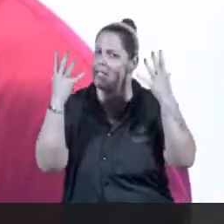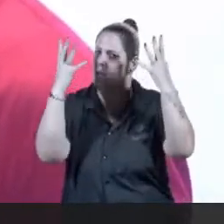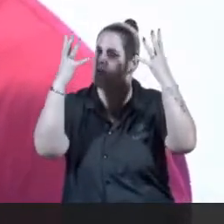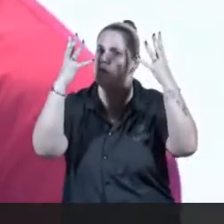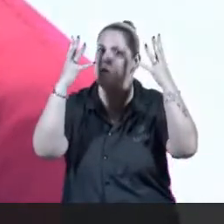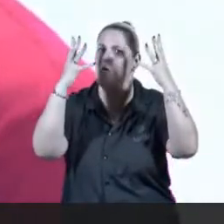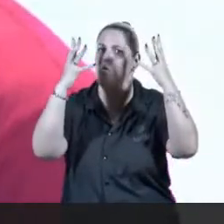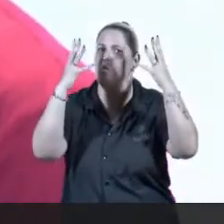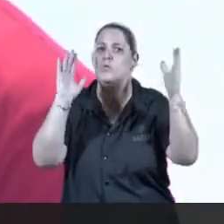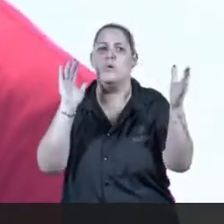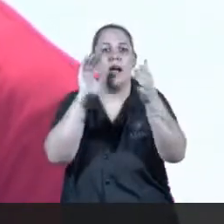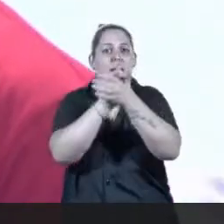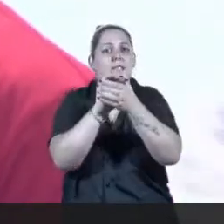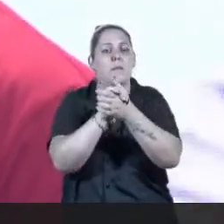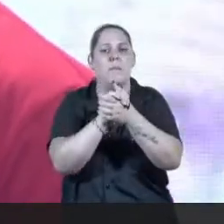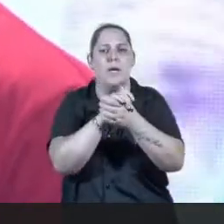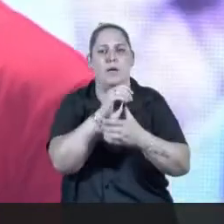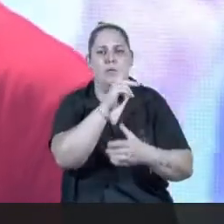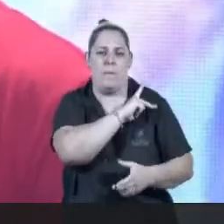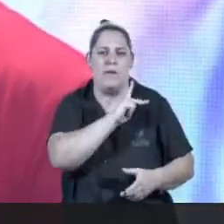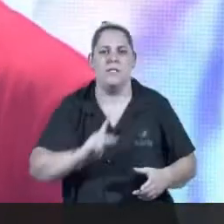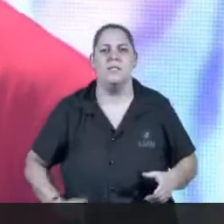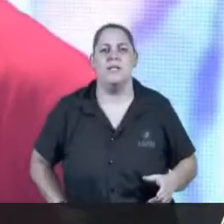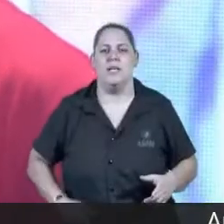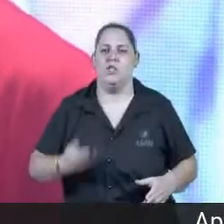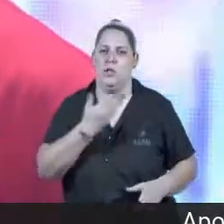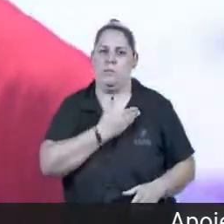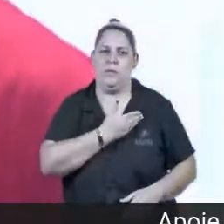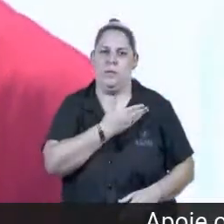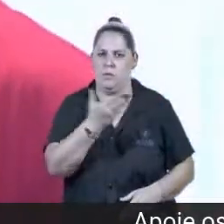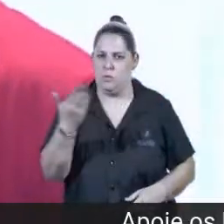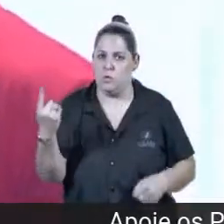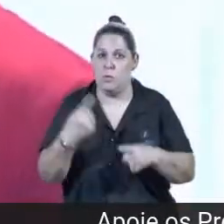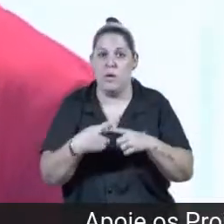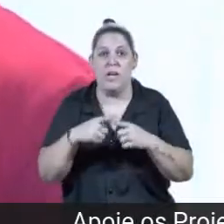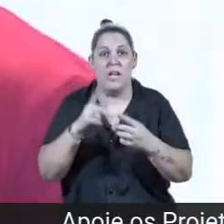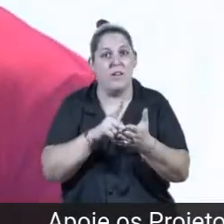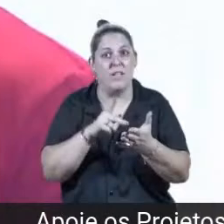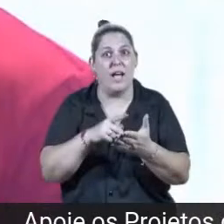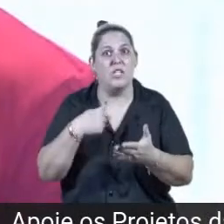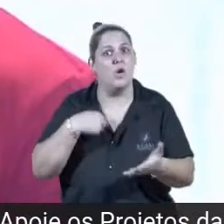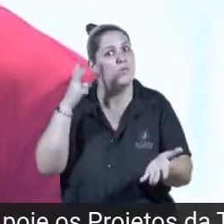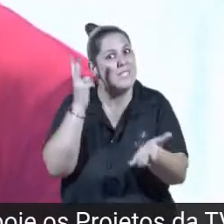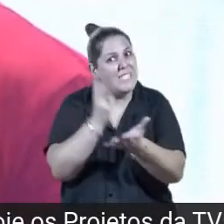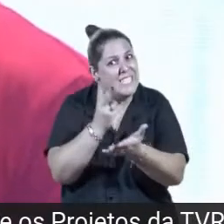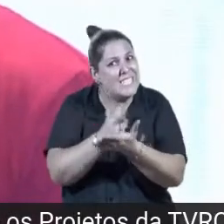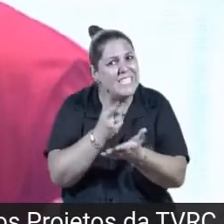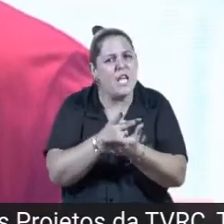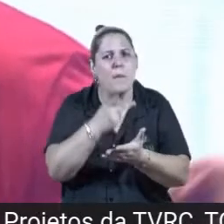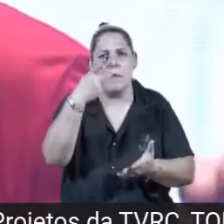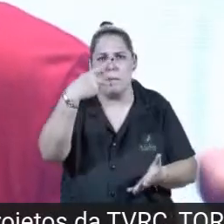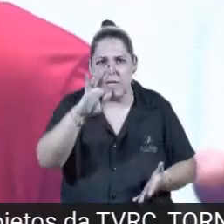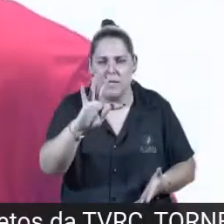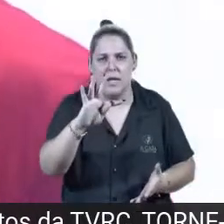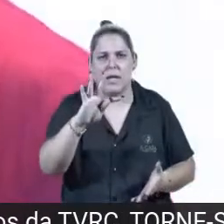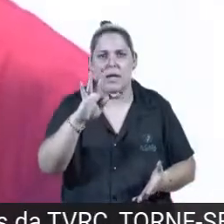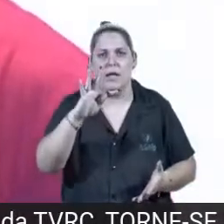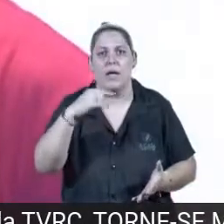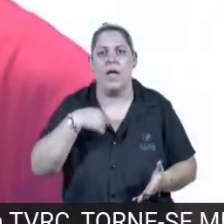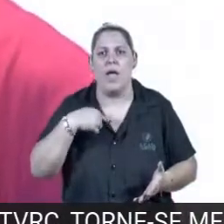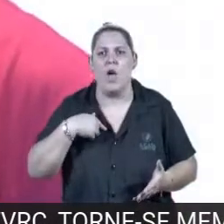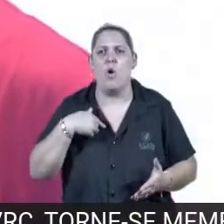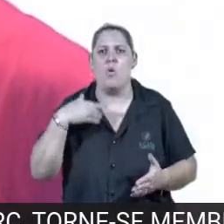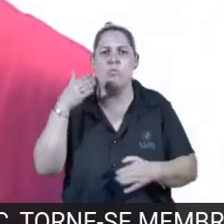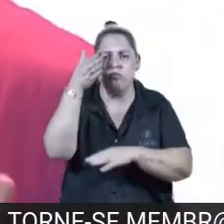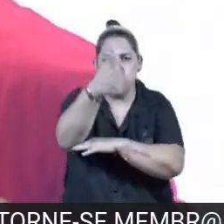presidente e colegas, porque, na verdade, eu sempre fui petista. Eu fui barrado numa sessão